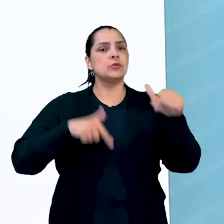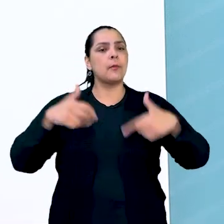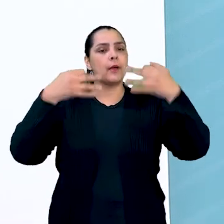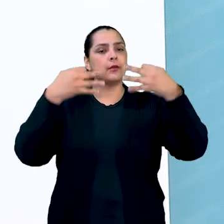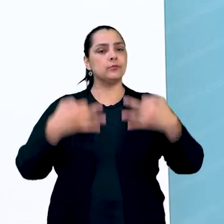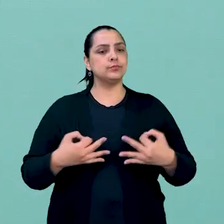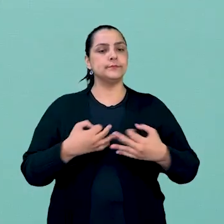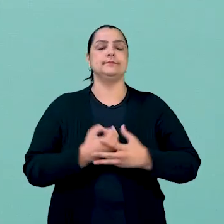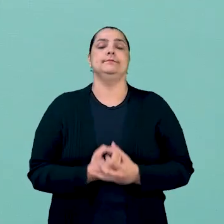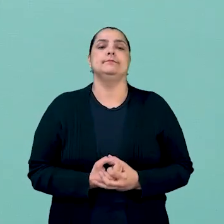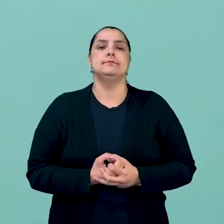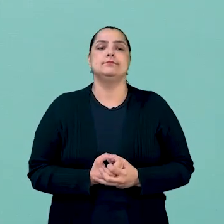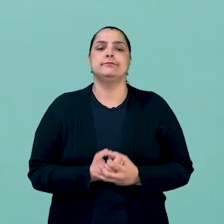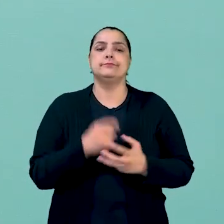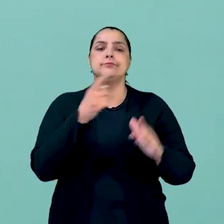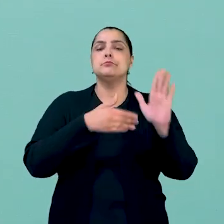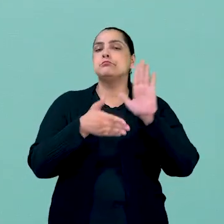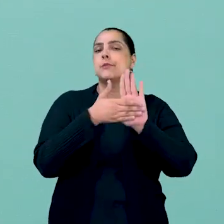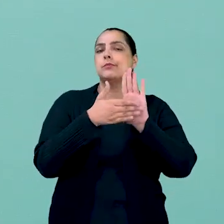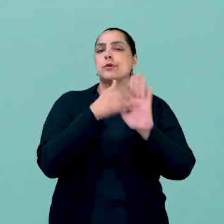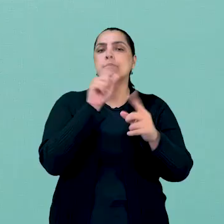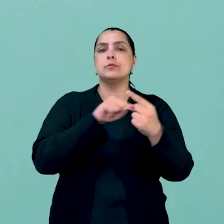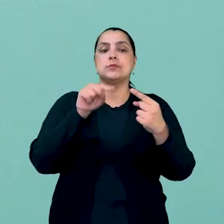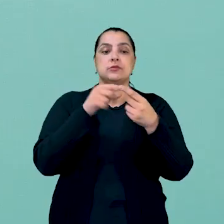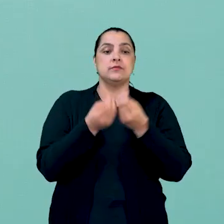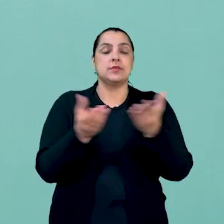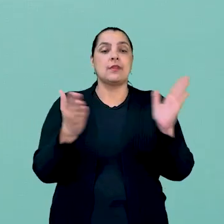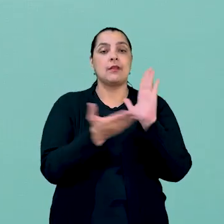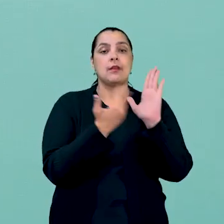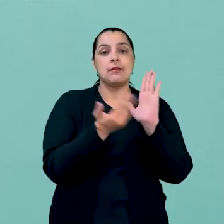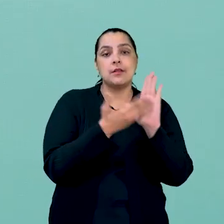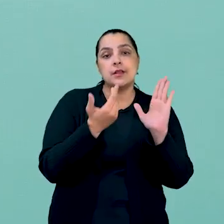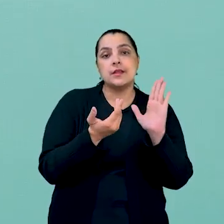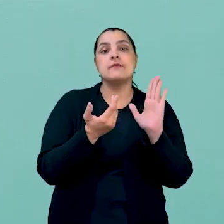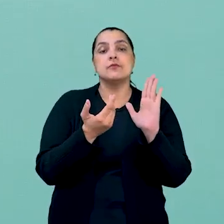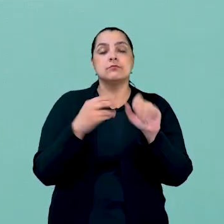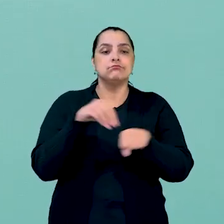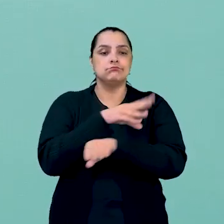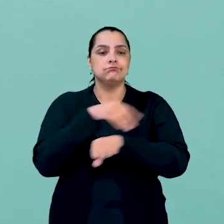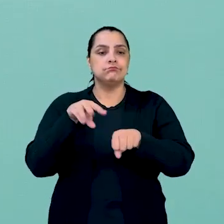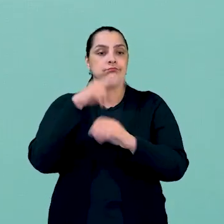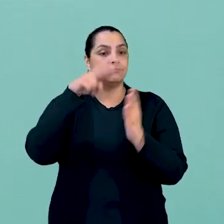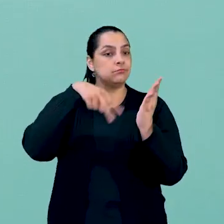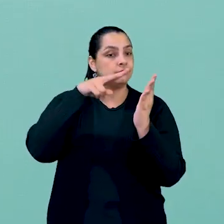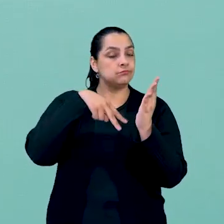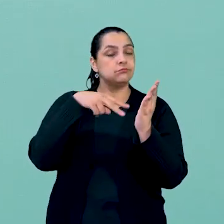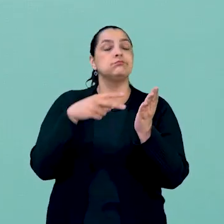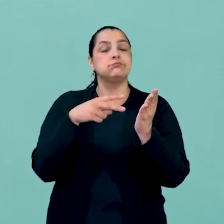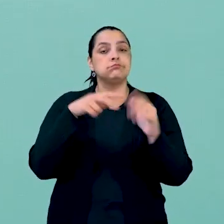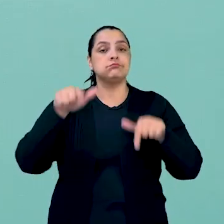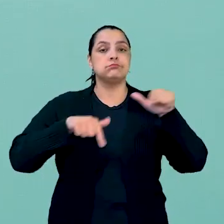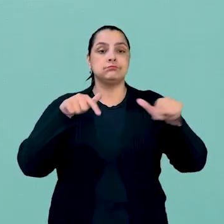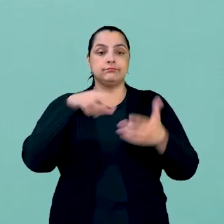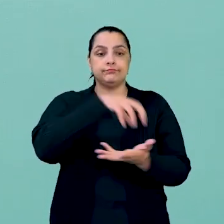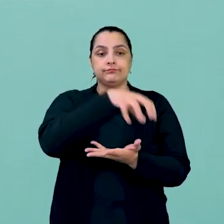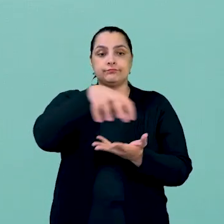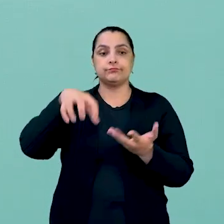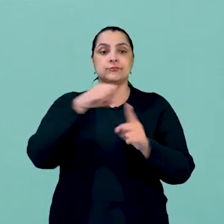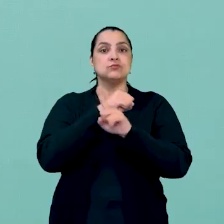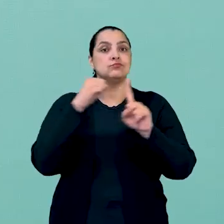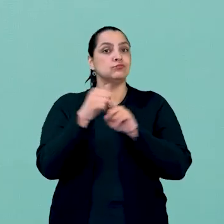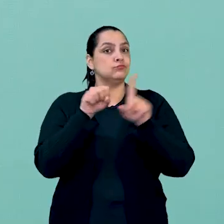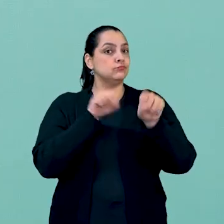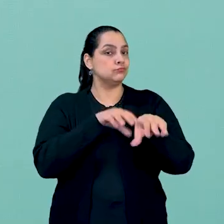do trabalho digno. A proposta envolve o fornecimento de livros e a formação de mediadores de leitura para atuarem em